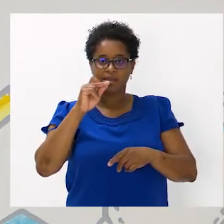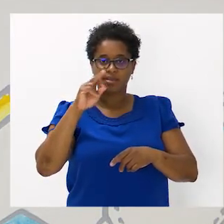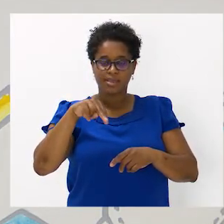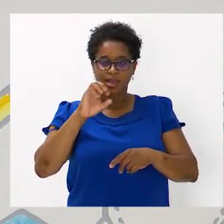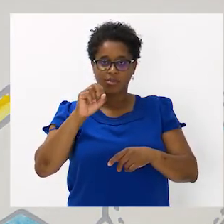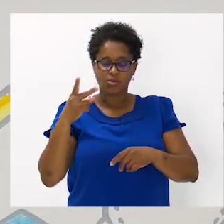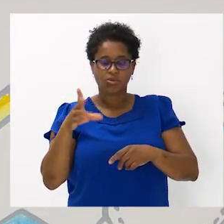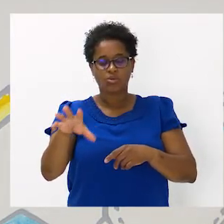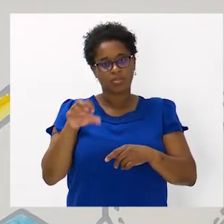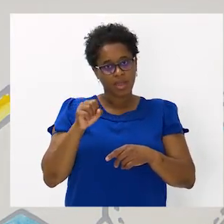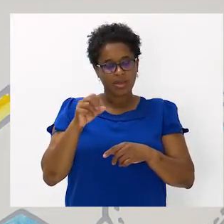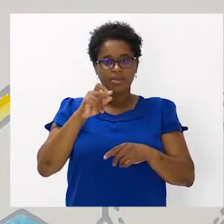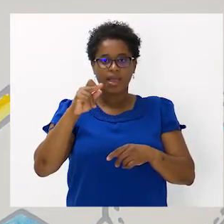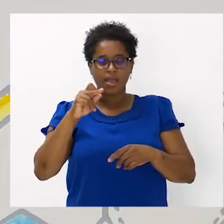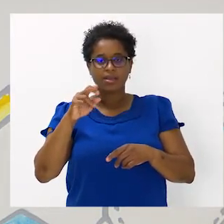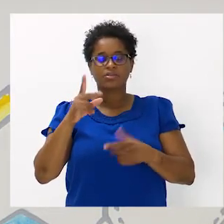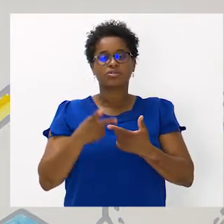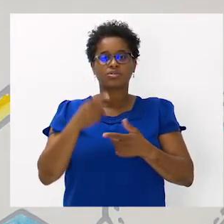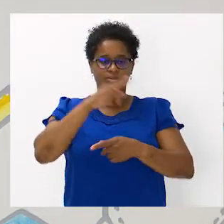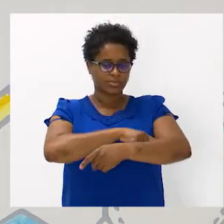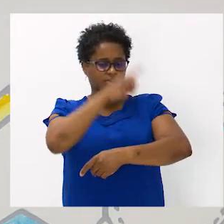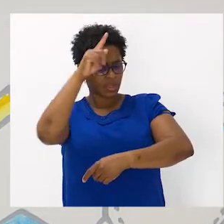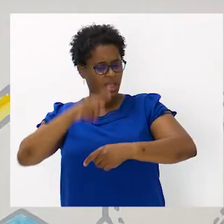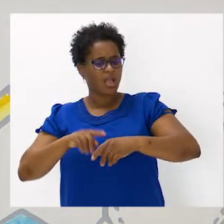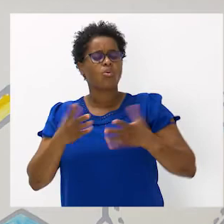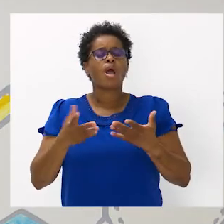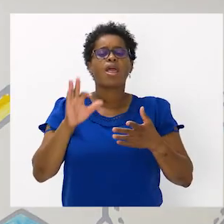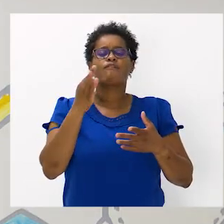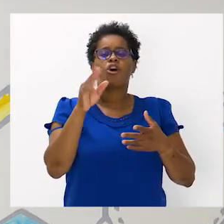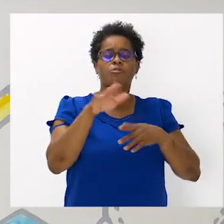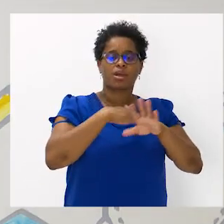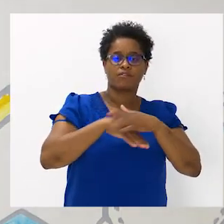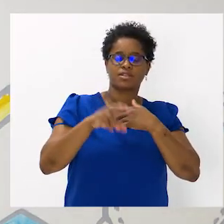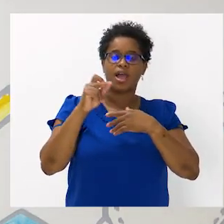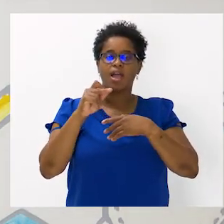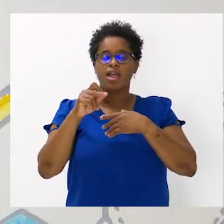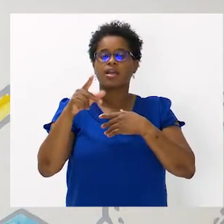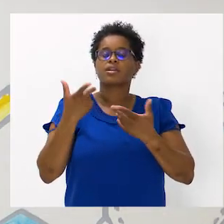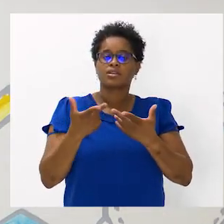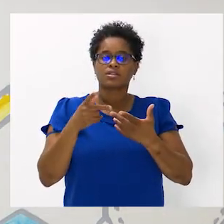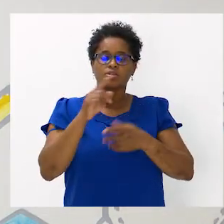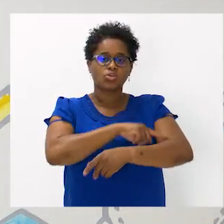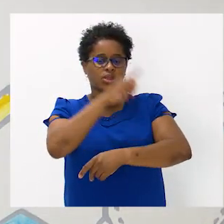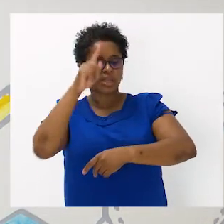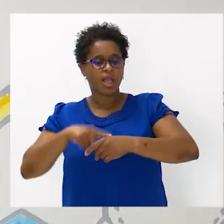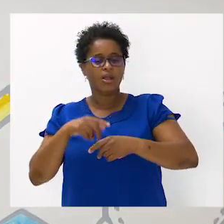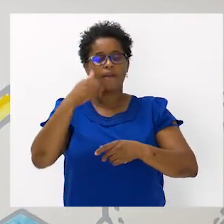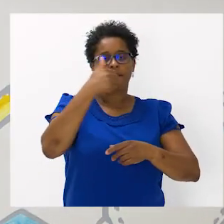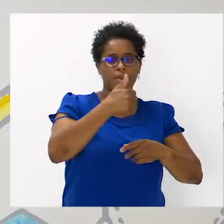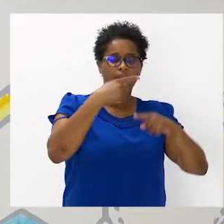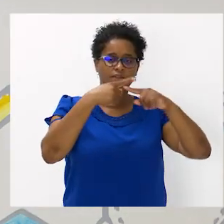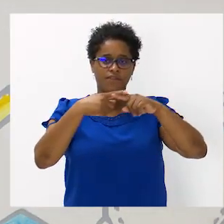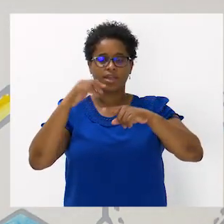do triângulo, qual é a fórmula para calcular a área do triângulo? Muito bem, base